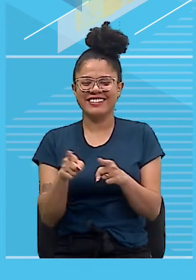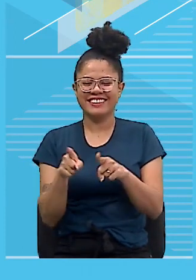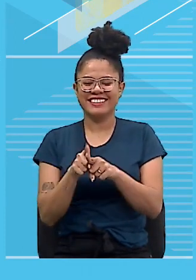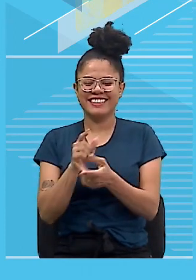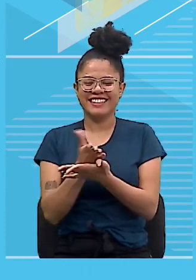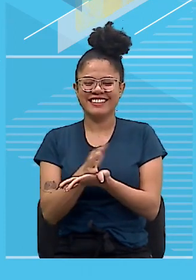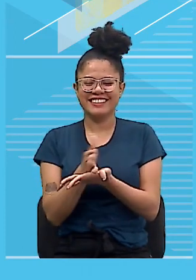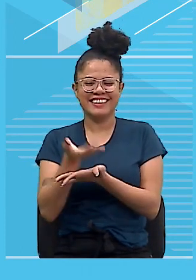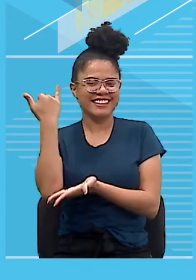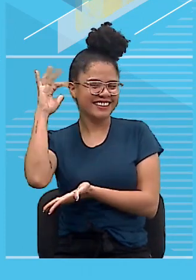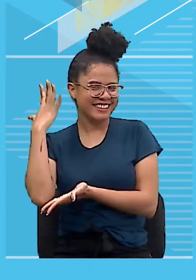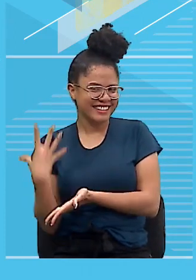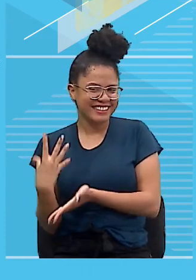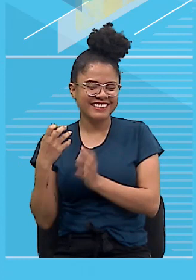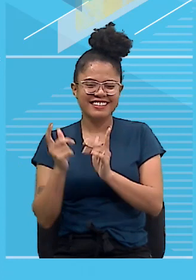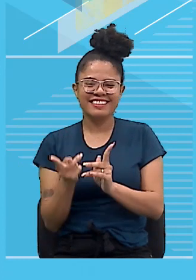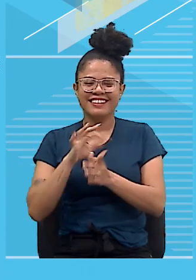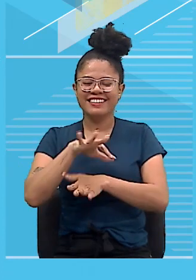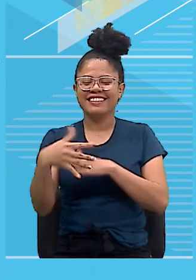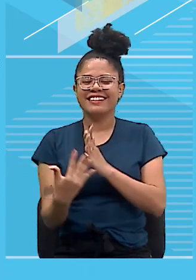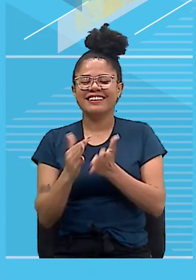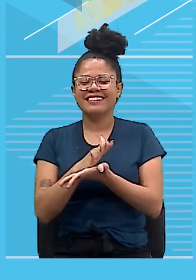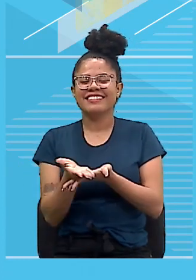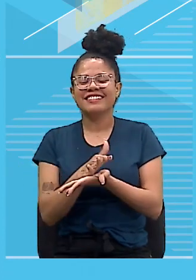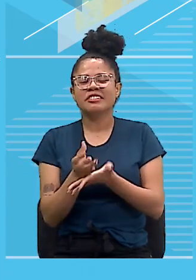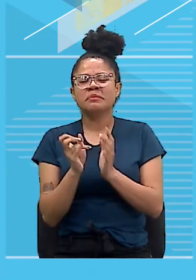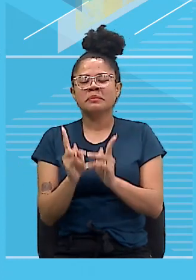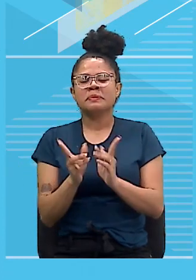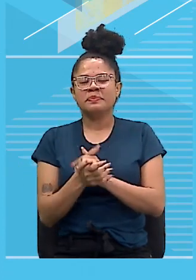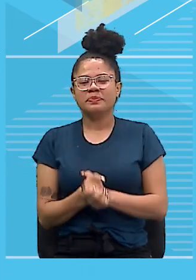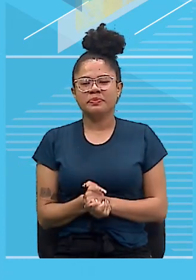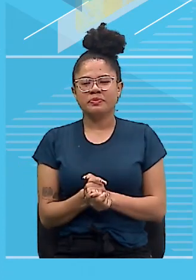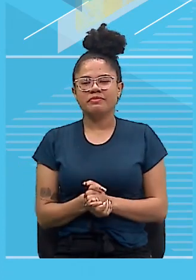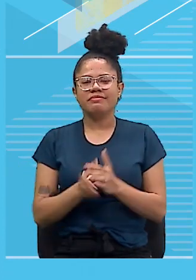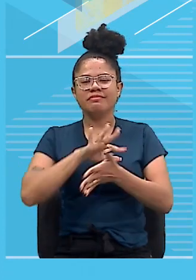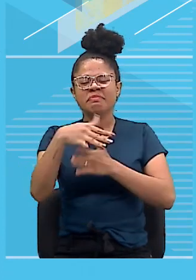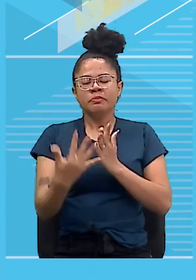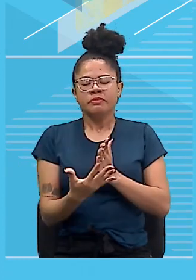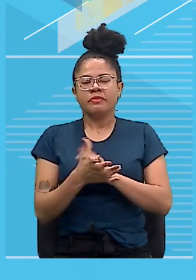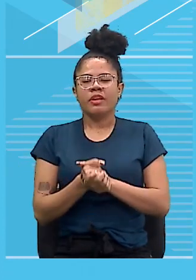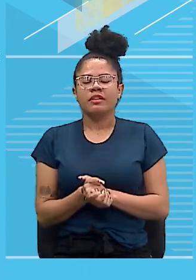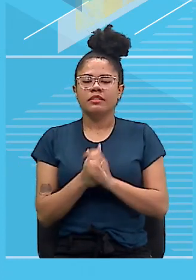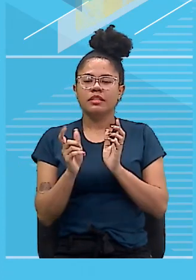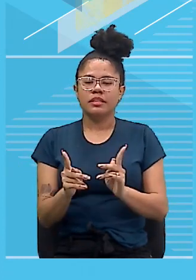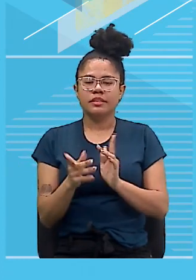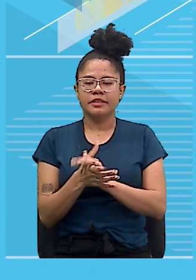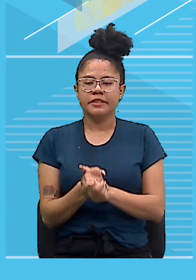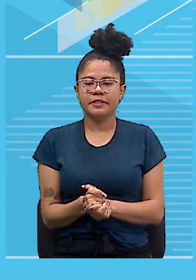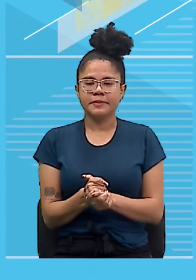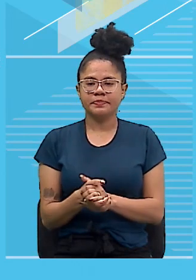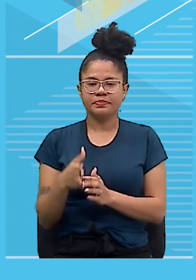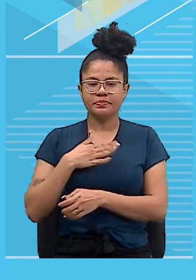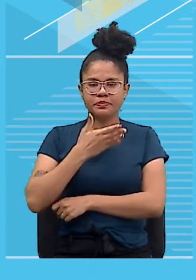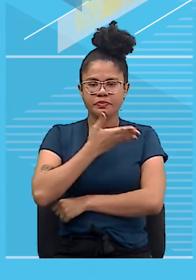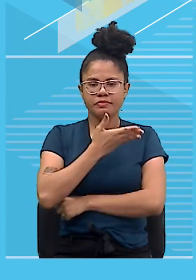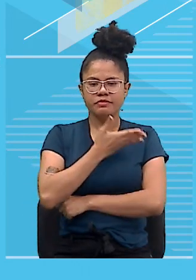Joyce fazendo toda a interpretação das nossas aulas em libra libras meu amigo Santiago Portela